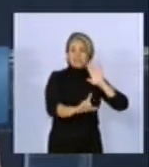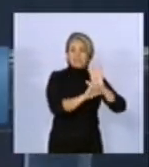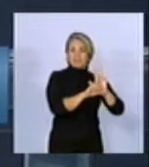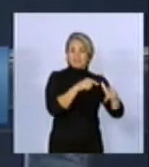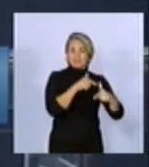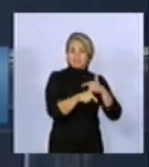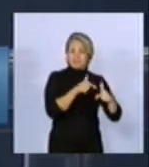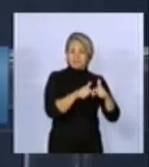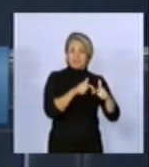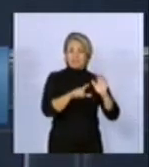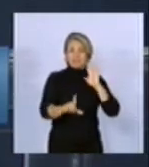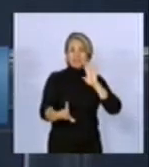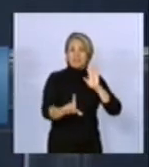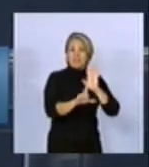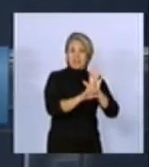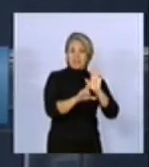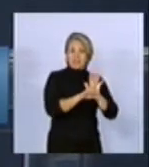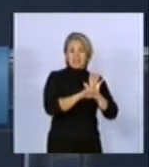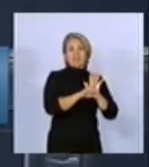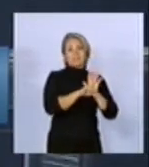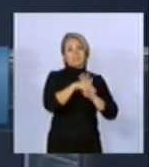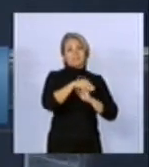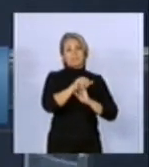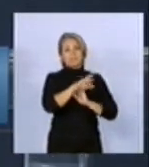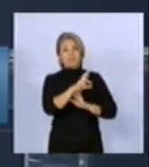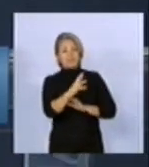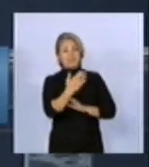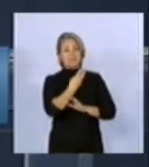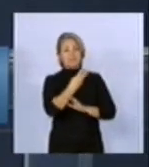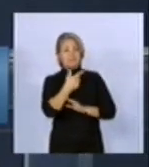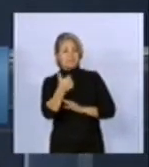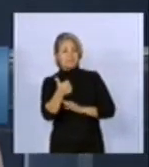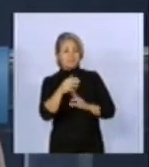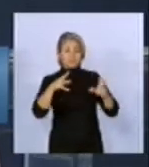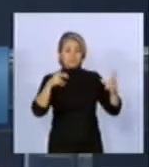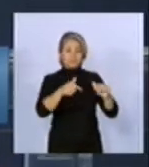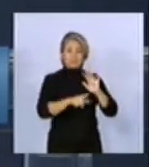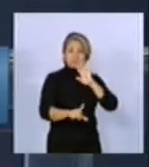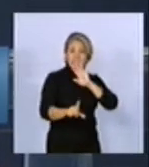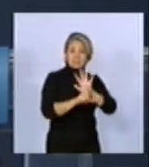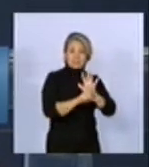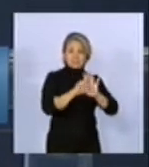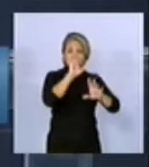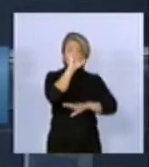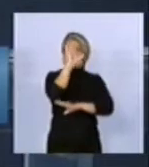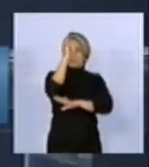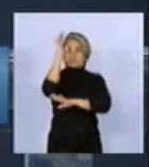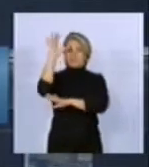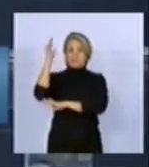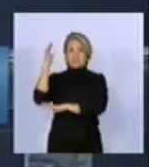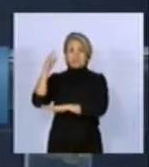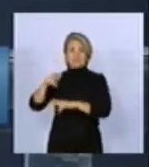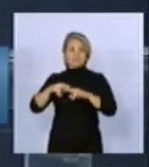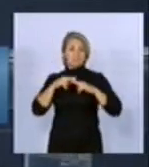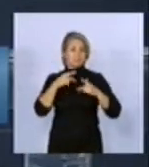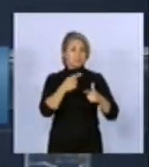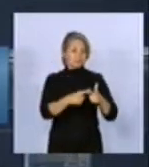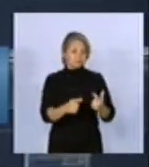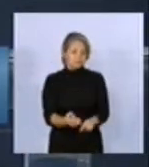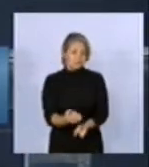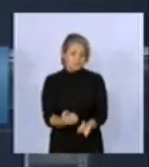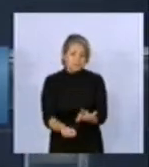as legislações a nr-31 e agora todas as ações ambientais bom e como problema da queima